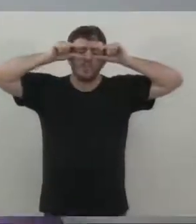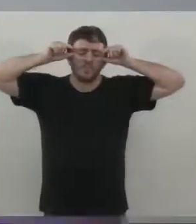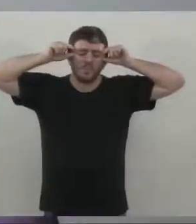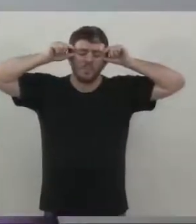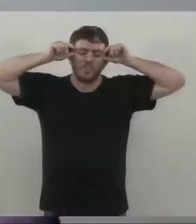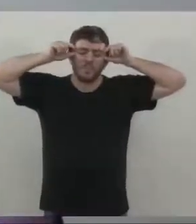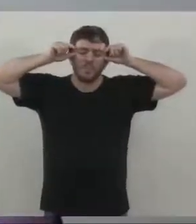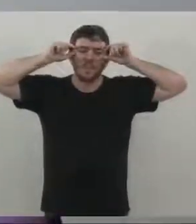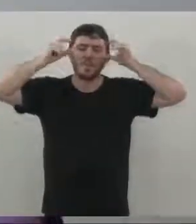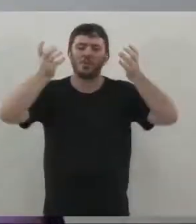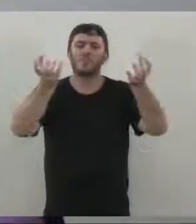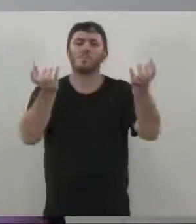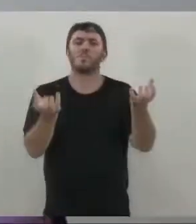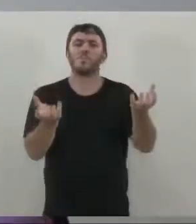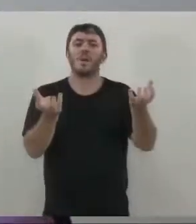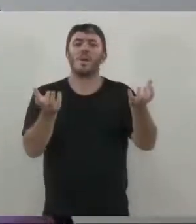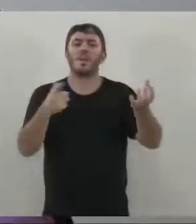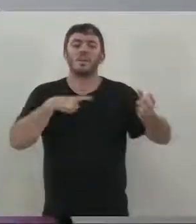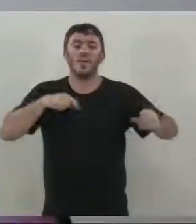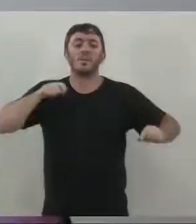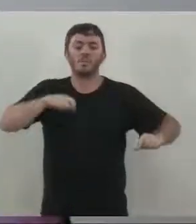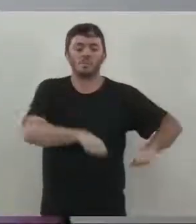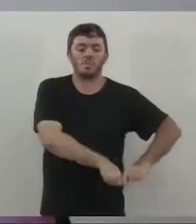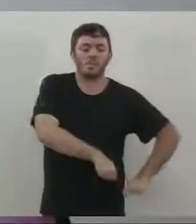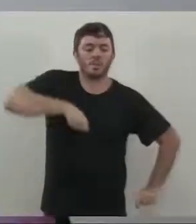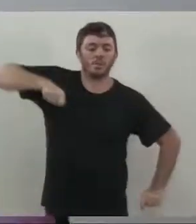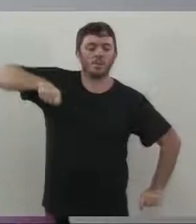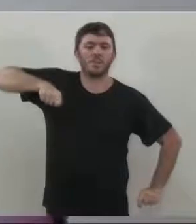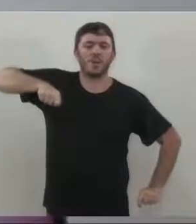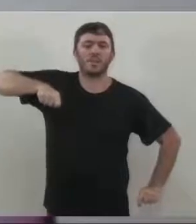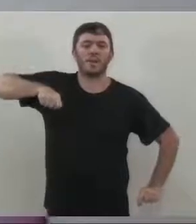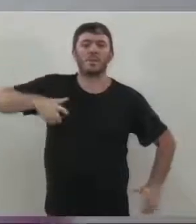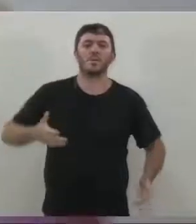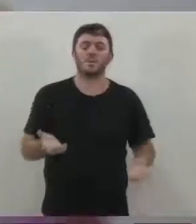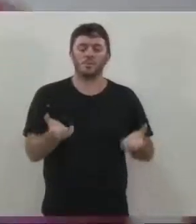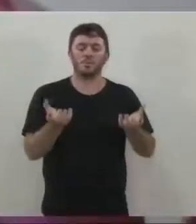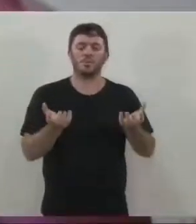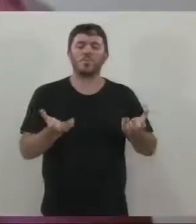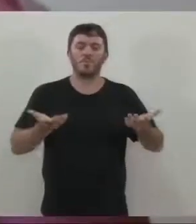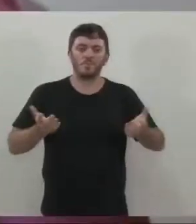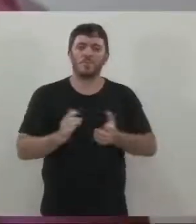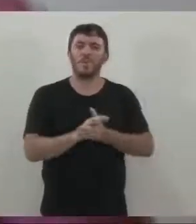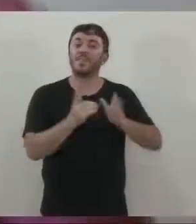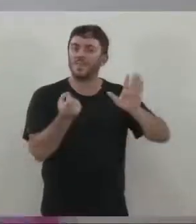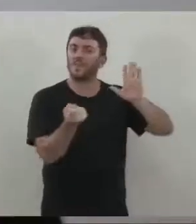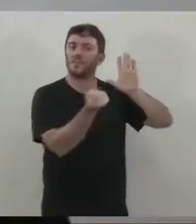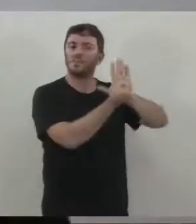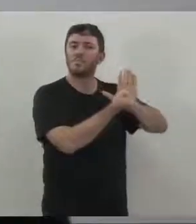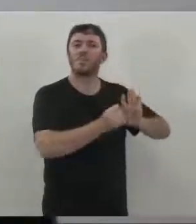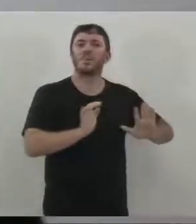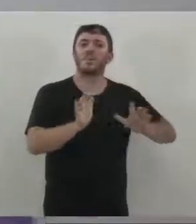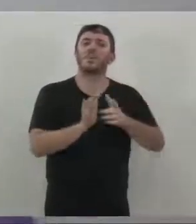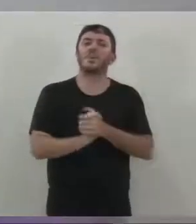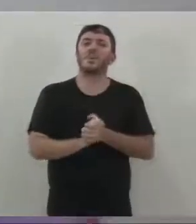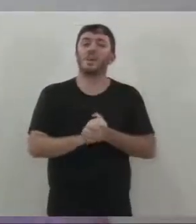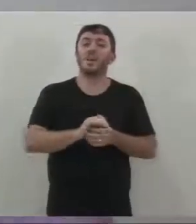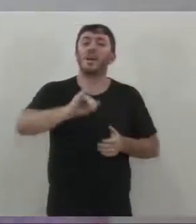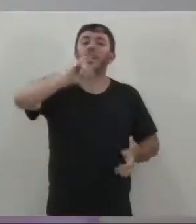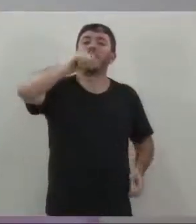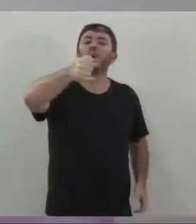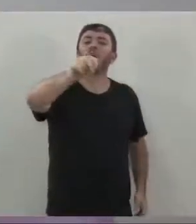espada em riste. E aí a gente vê que a justiça é